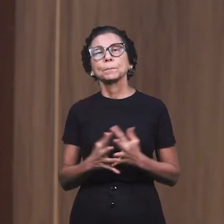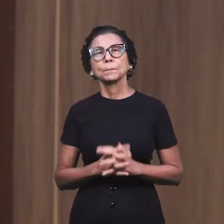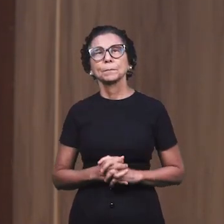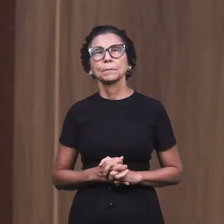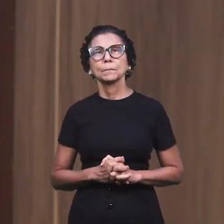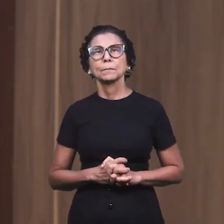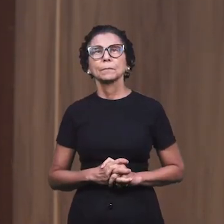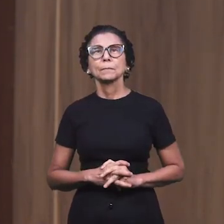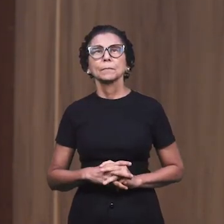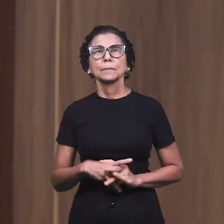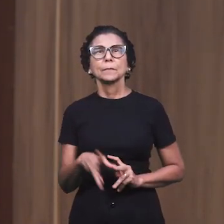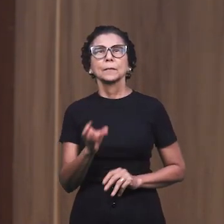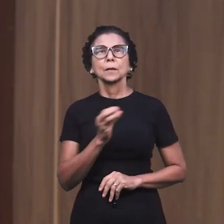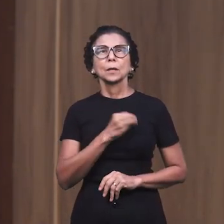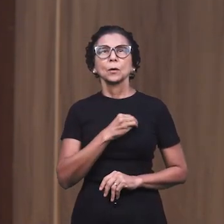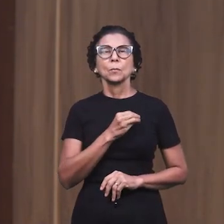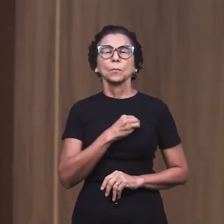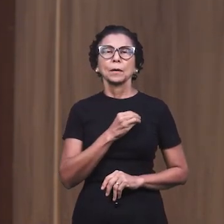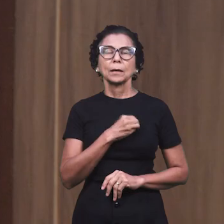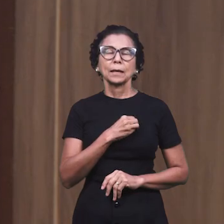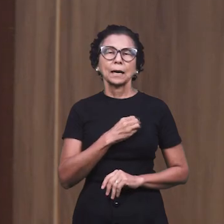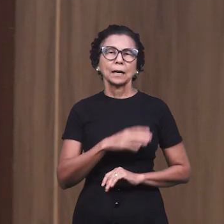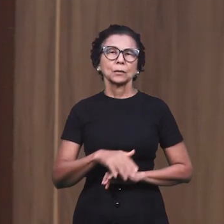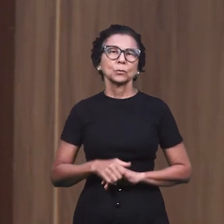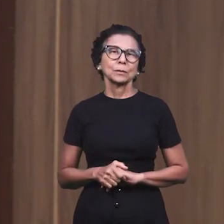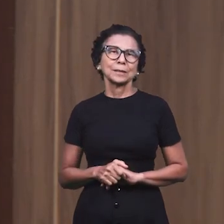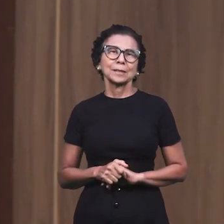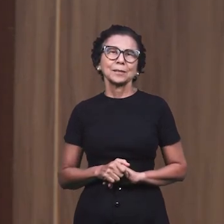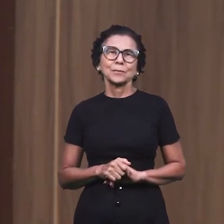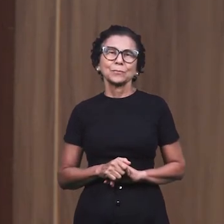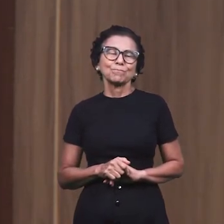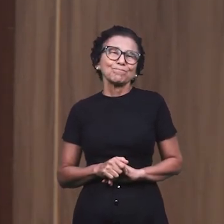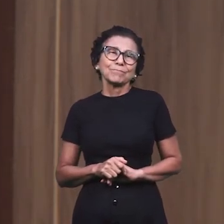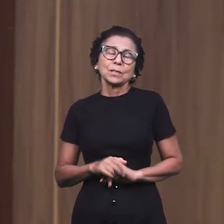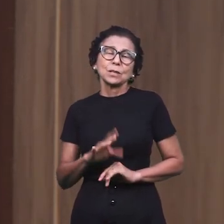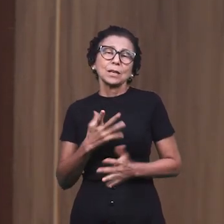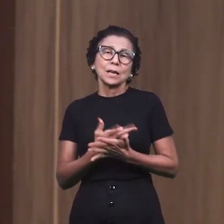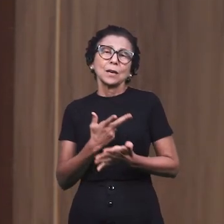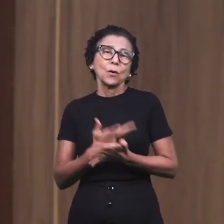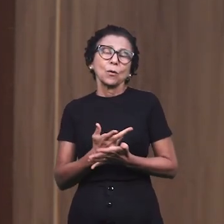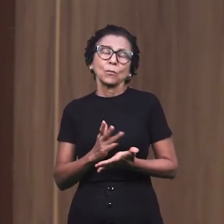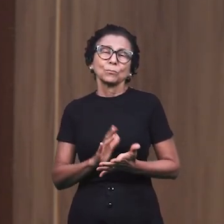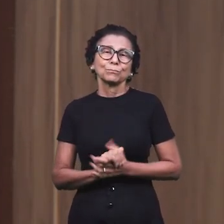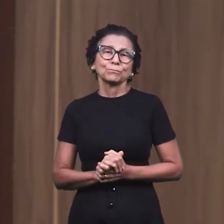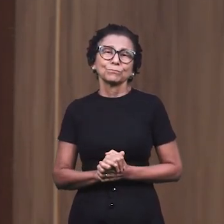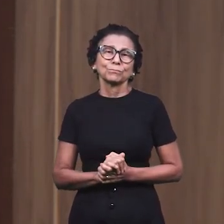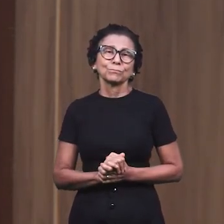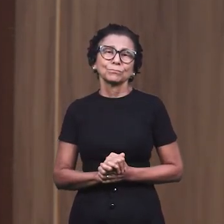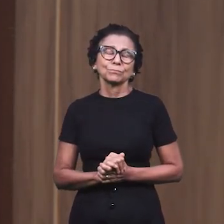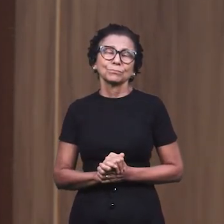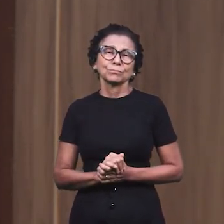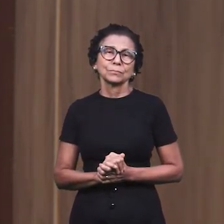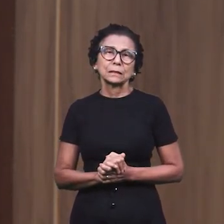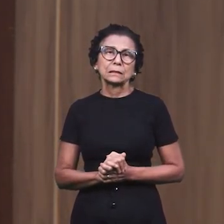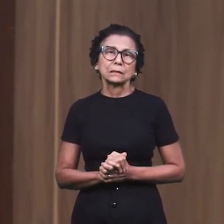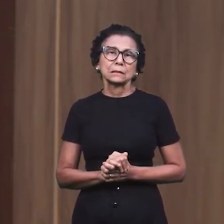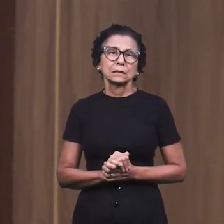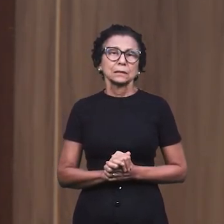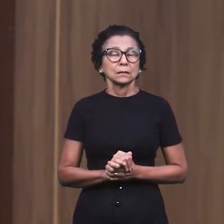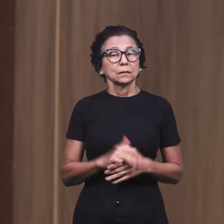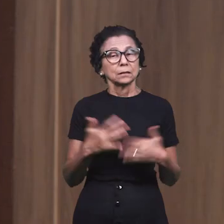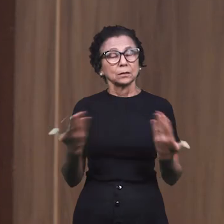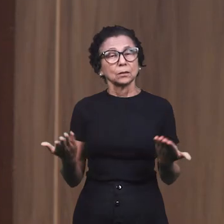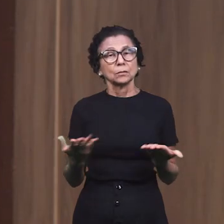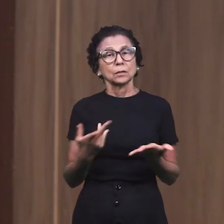um pecado não intencional, é por erro. Então, quando você tem um erro, você